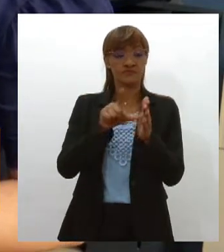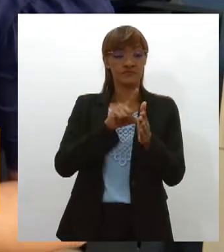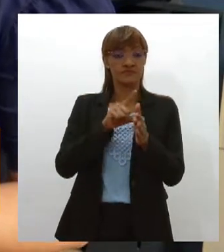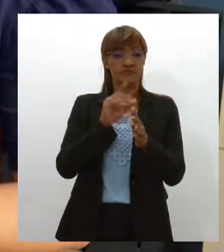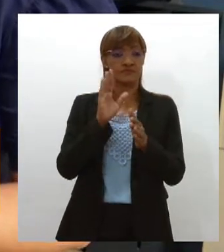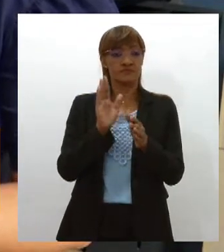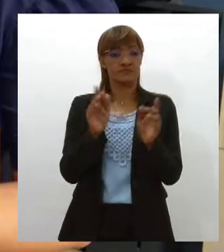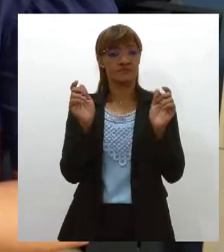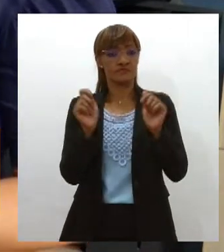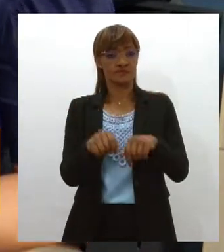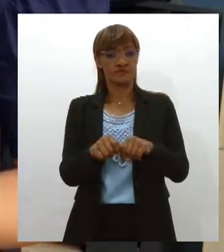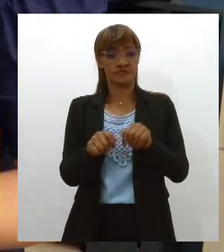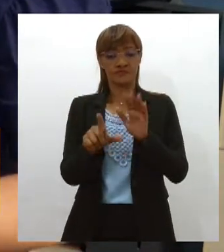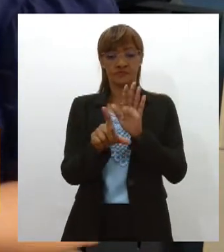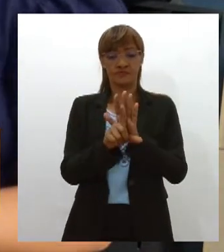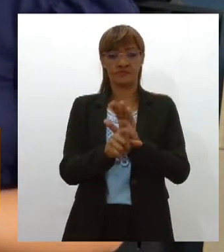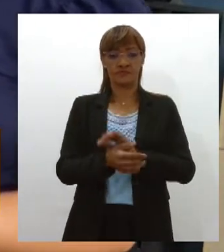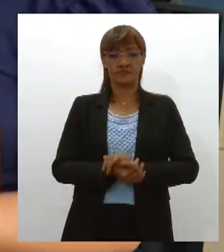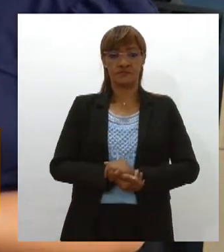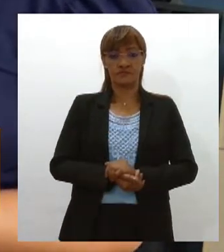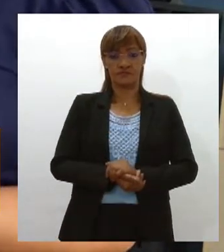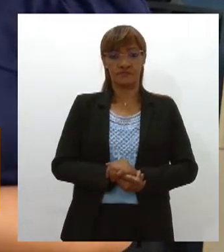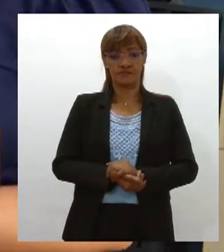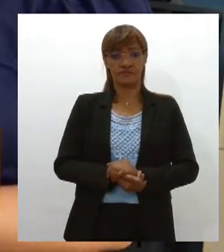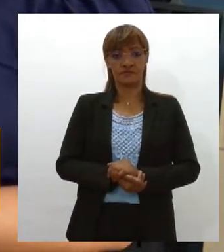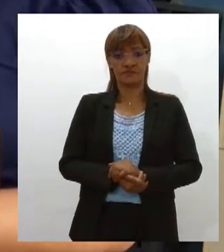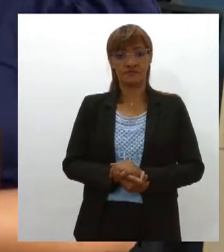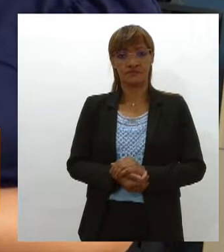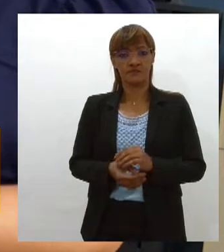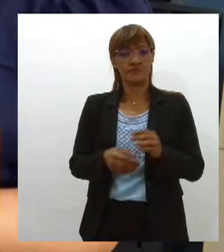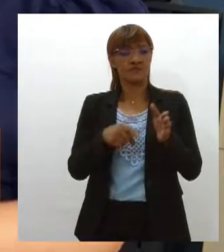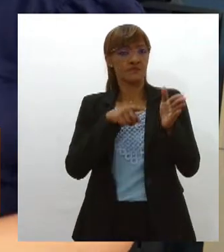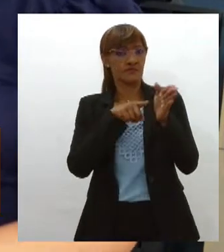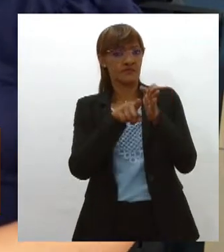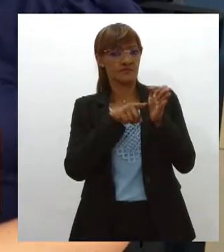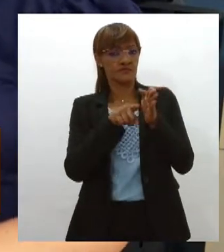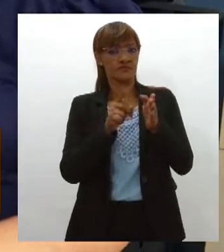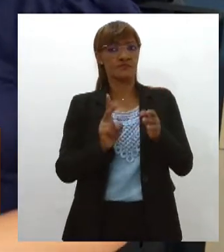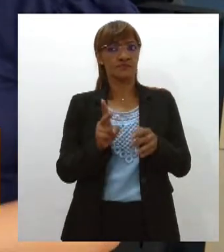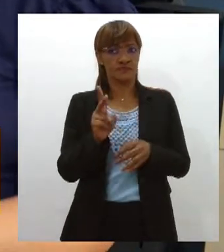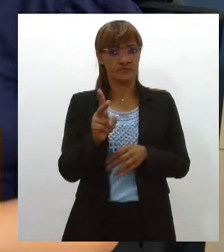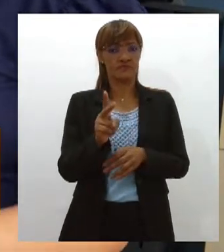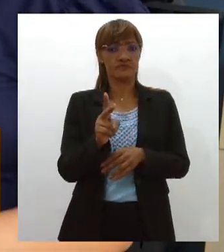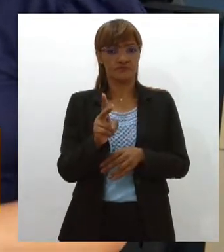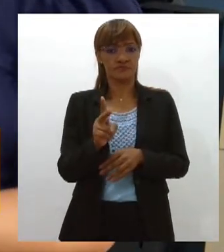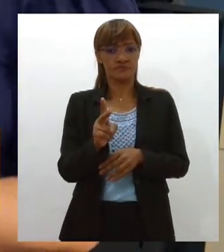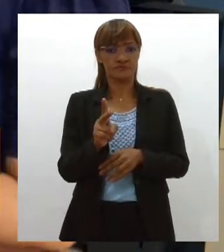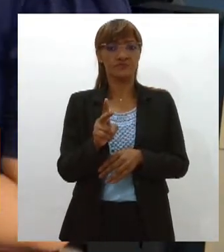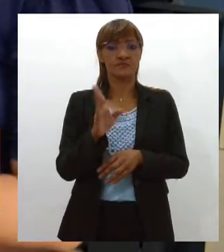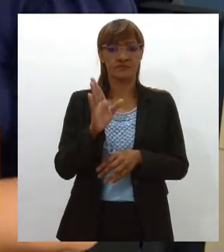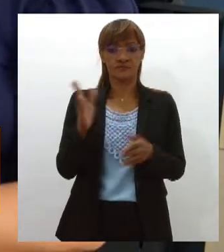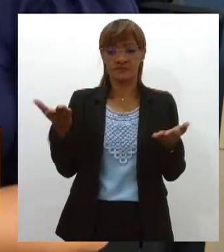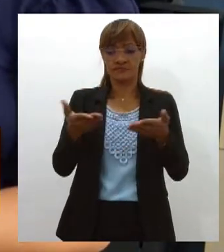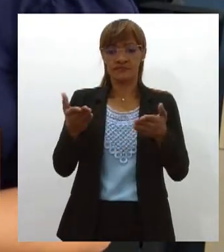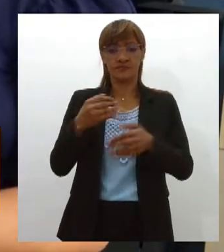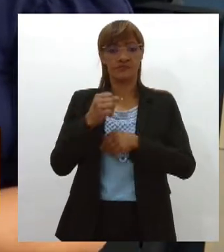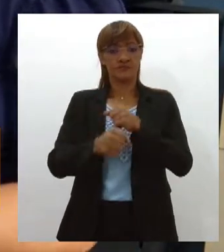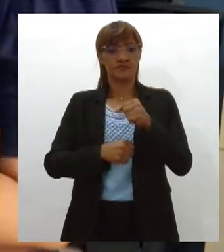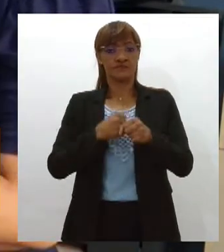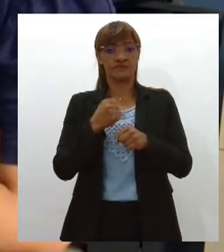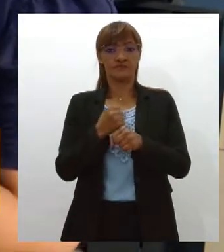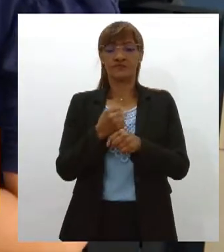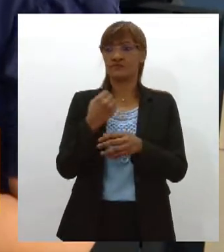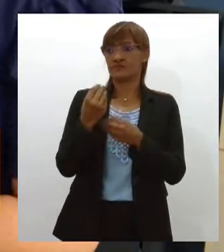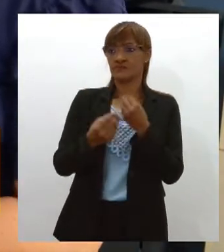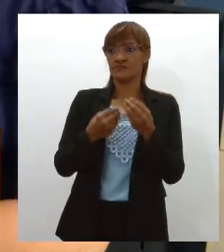a legislação vigente. Esse diagnóstico precoce é sempre muito buscado, né, nessas campanhas que a gente vê durante o ano com qualquer tipo de câncer.